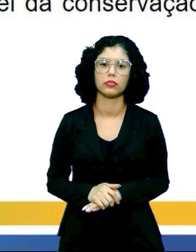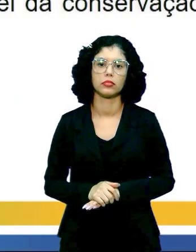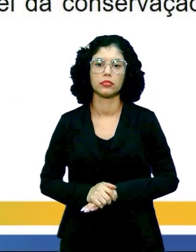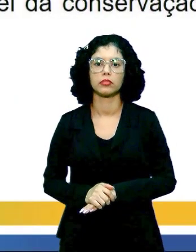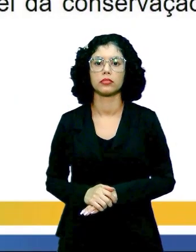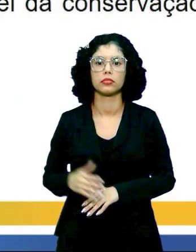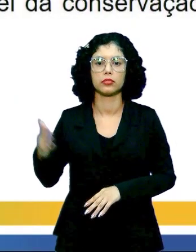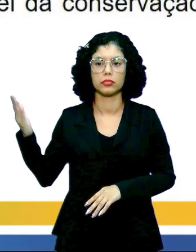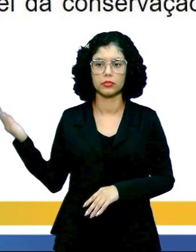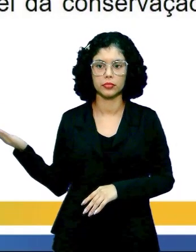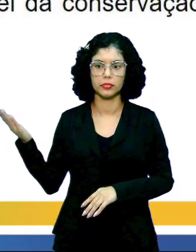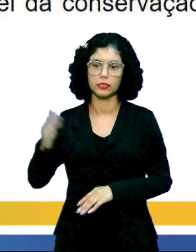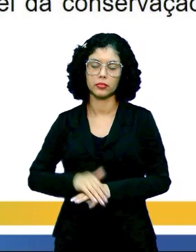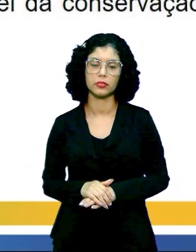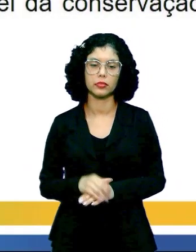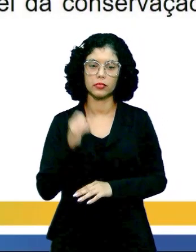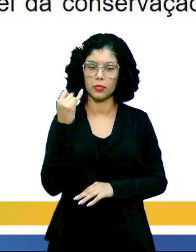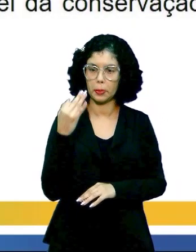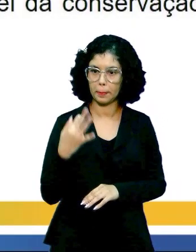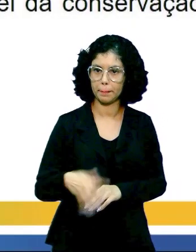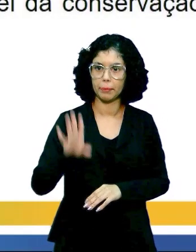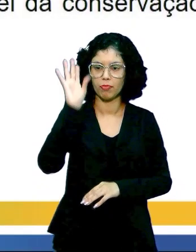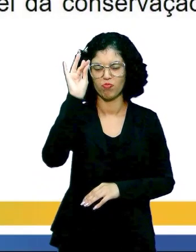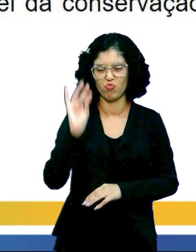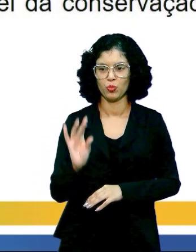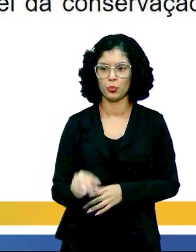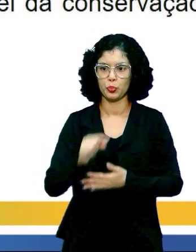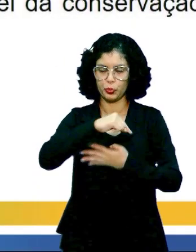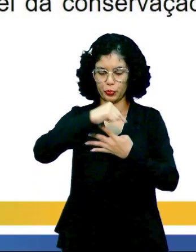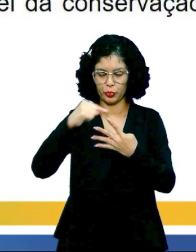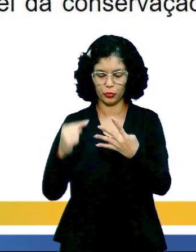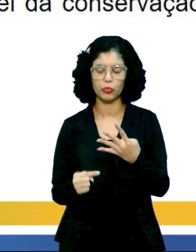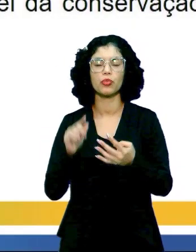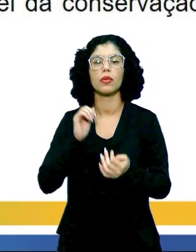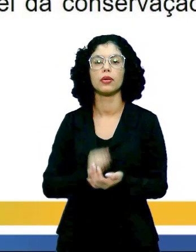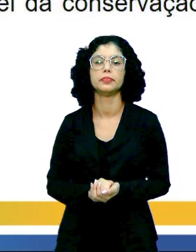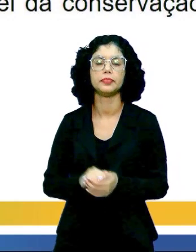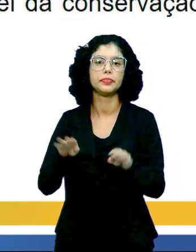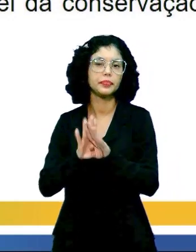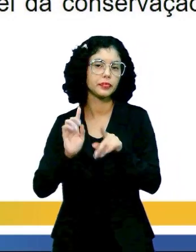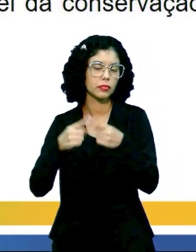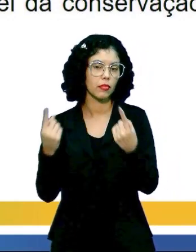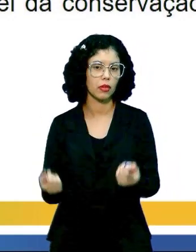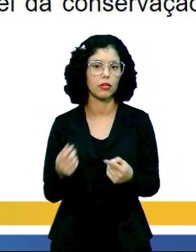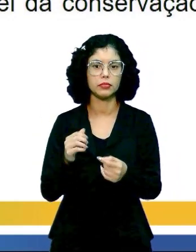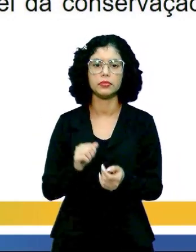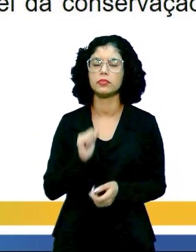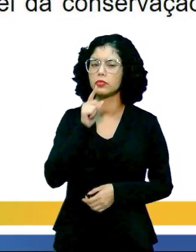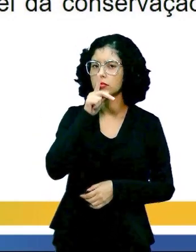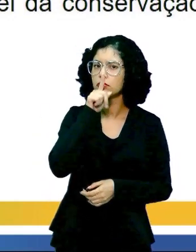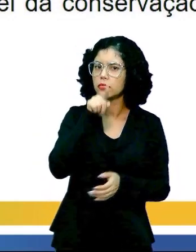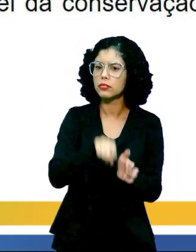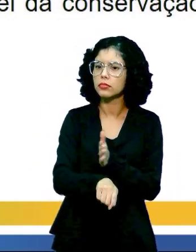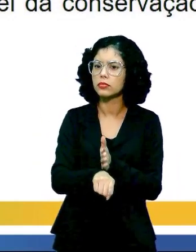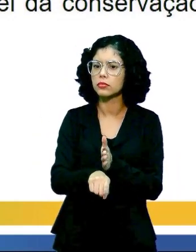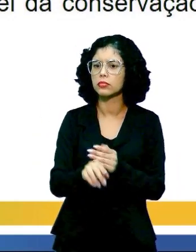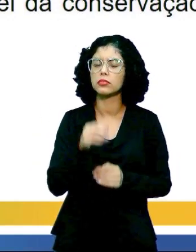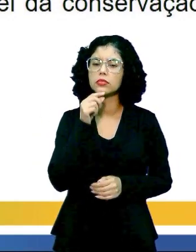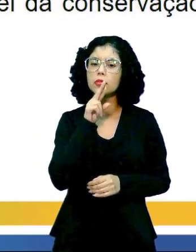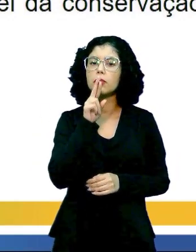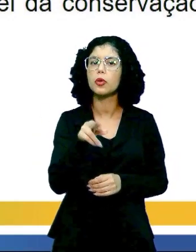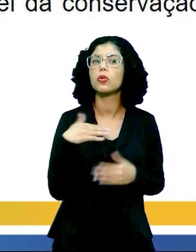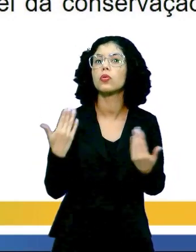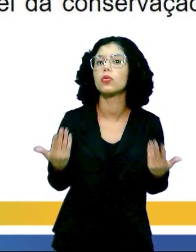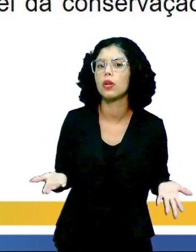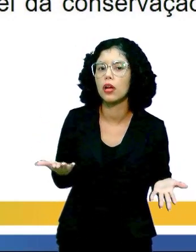que a questão, ela tratou todos os modelos, ela definiu todos os modelos. Mas qual é o comando? Dos modelos